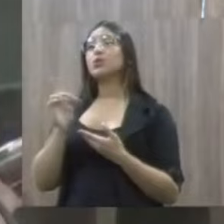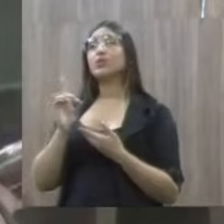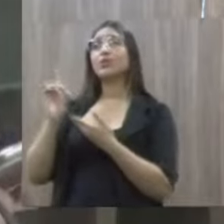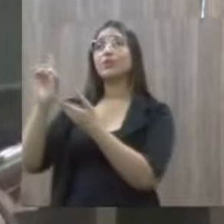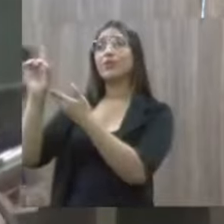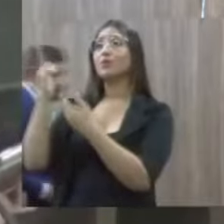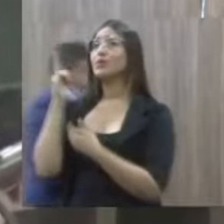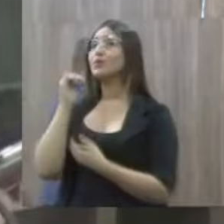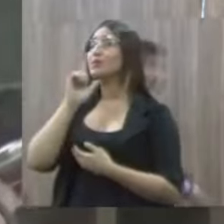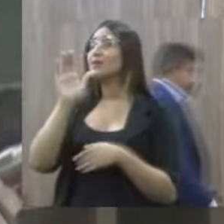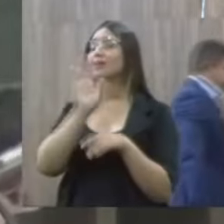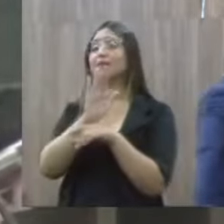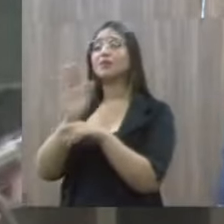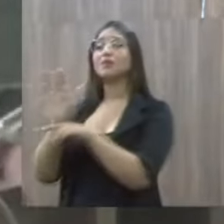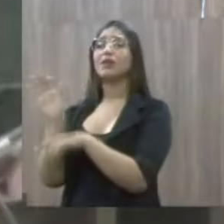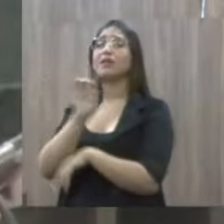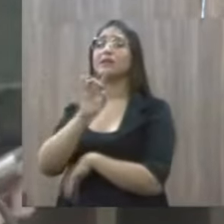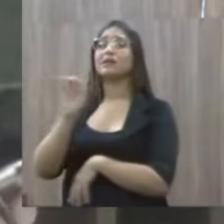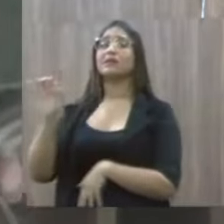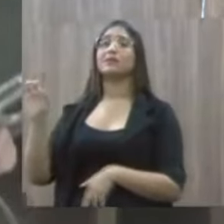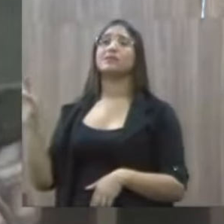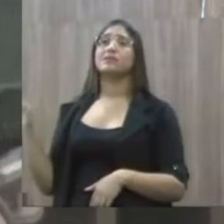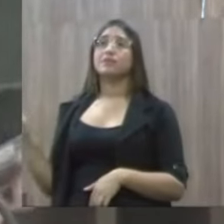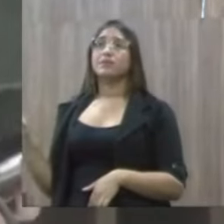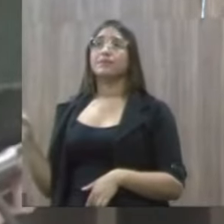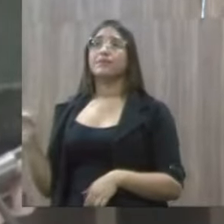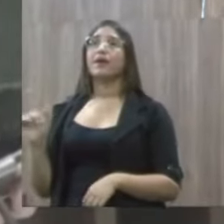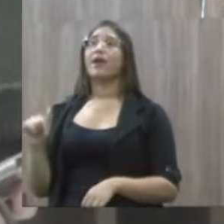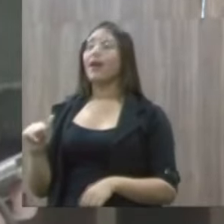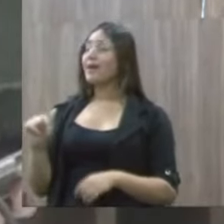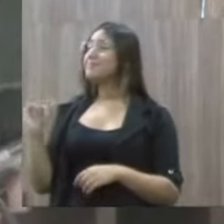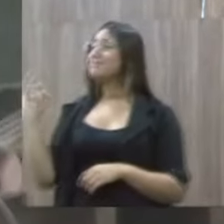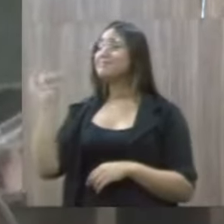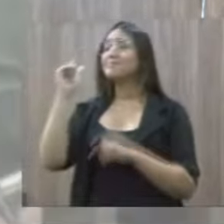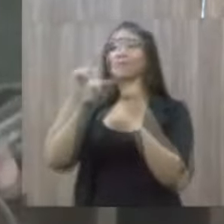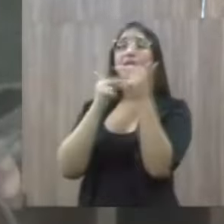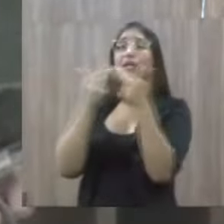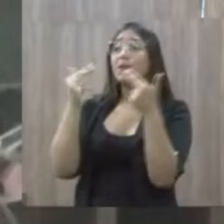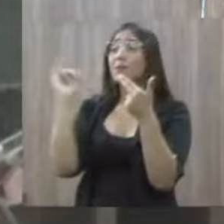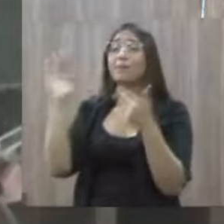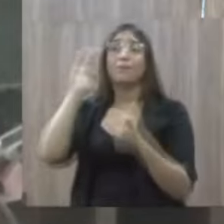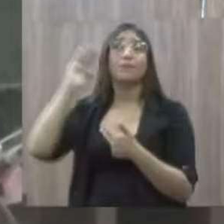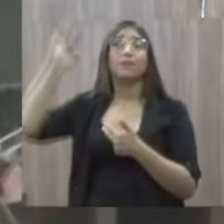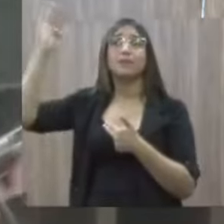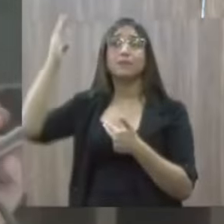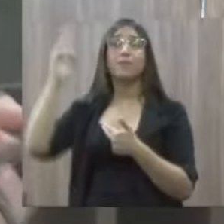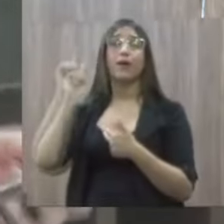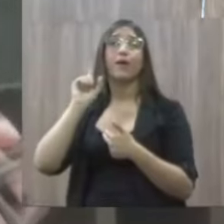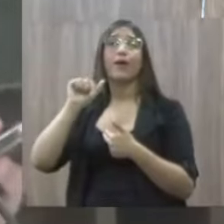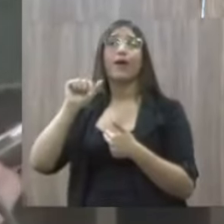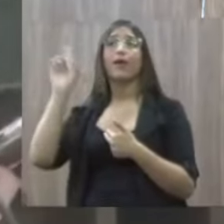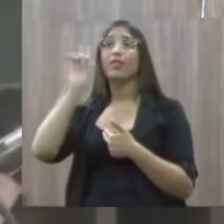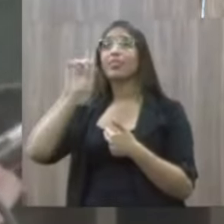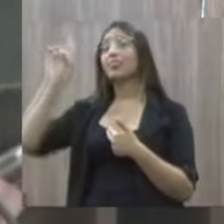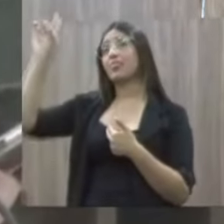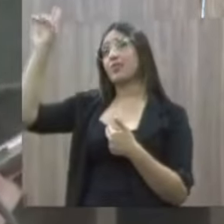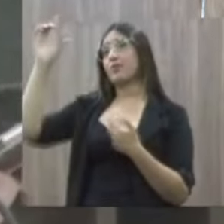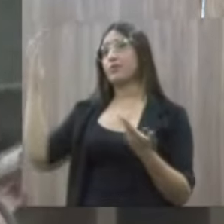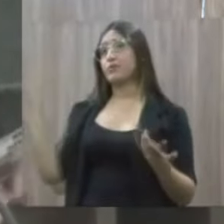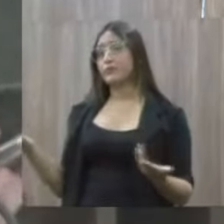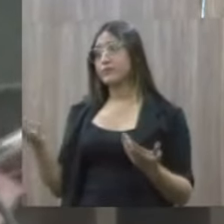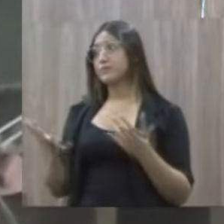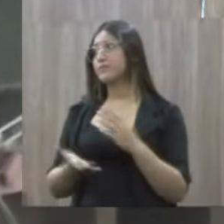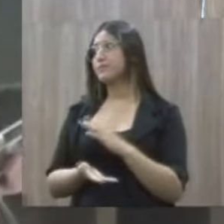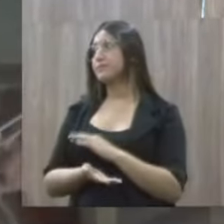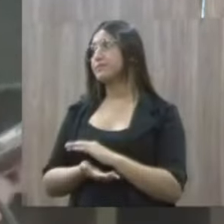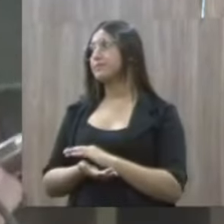de Deus consegue chegar. E acredito que esta é uma grande ferramenta que nós temos à nossa disposição para que esse quadro também possa